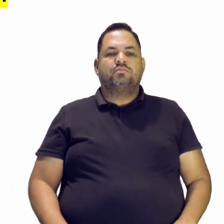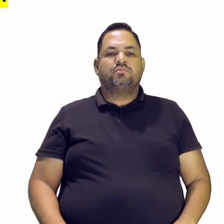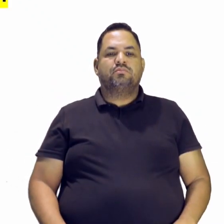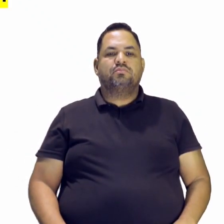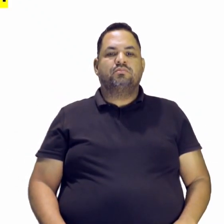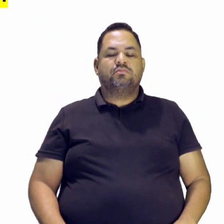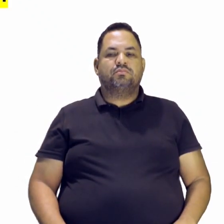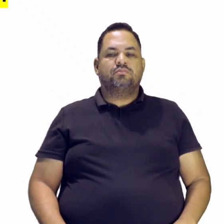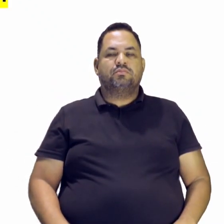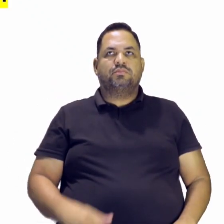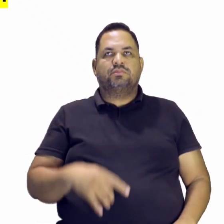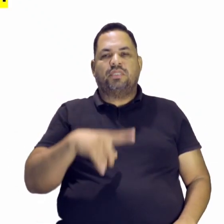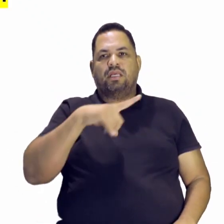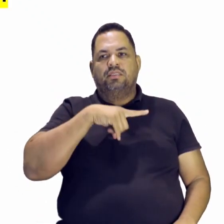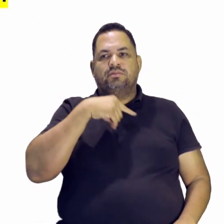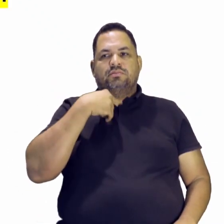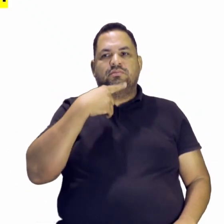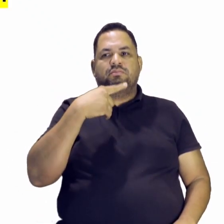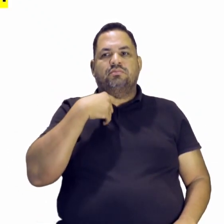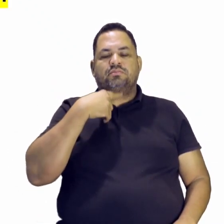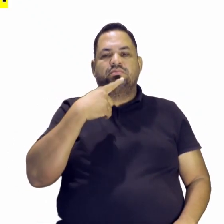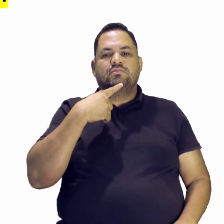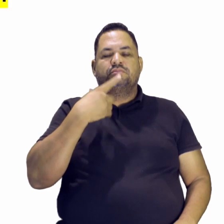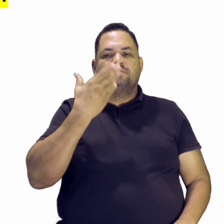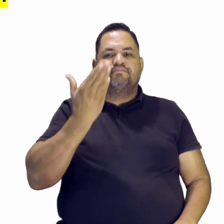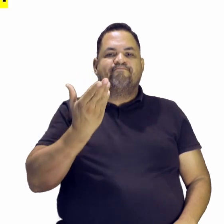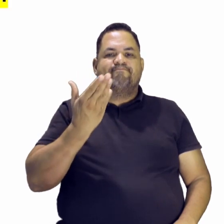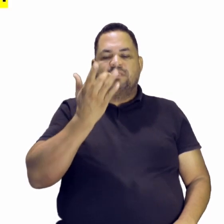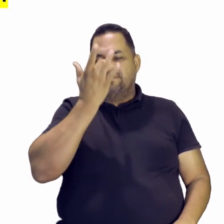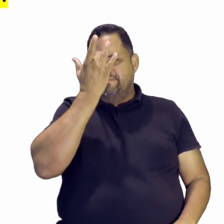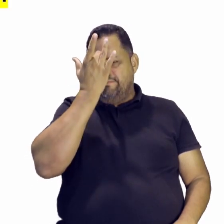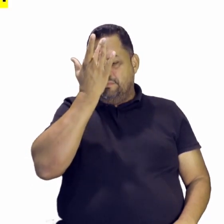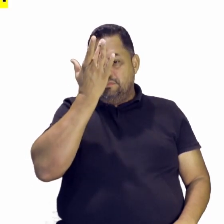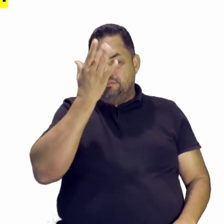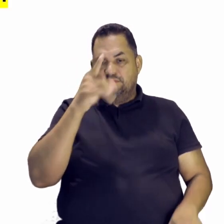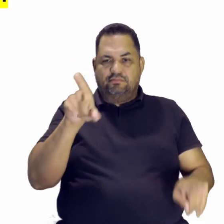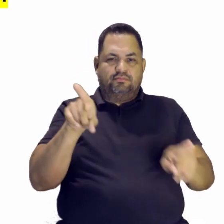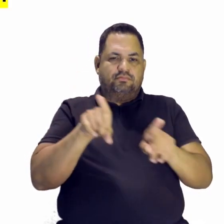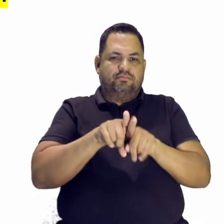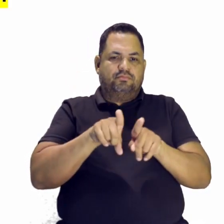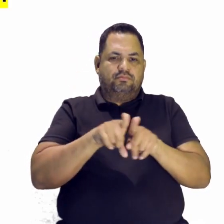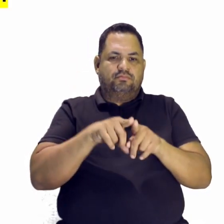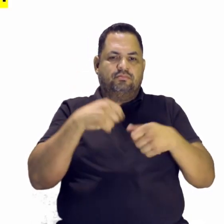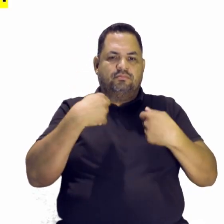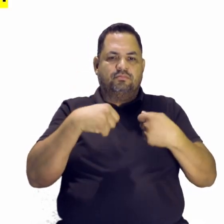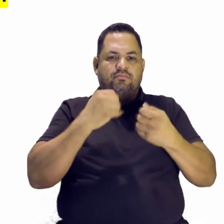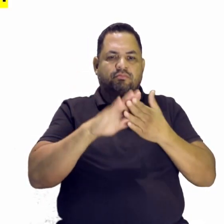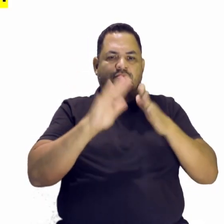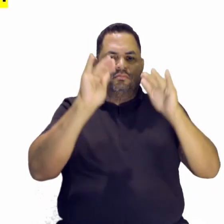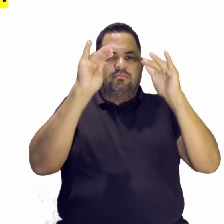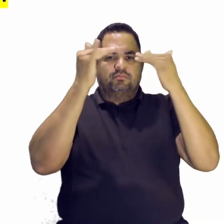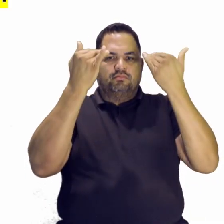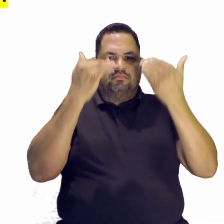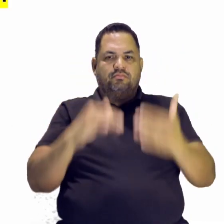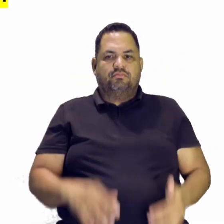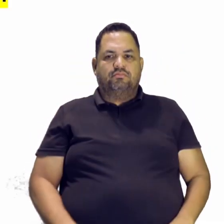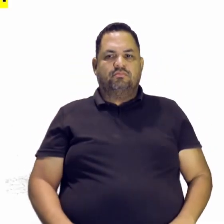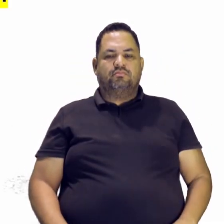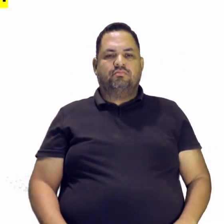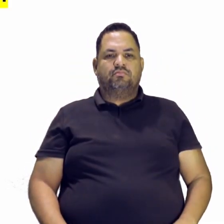Ficou na dúvida, né? Mas tá bem fácil aqui também. Vai precisar que tu preste bastante atenção.